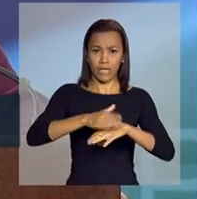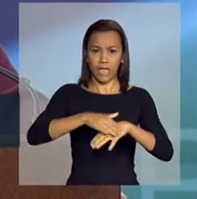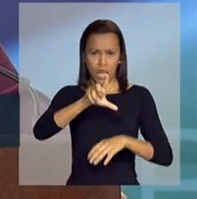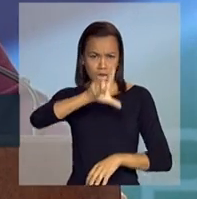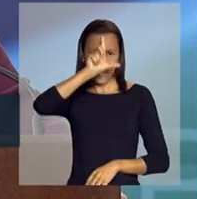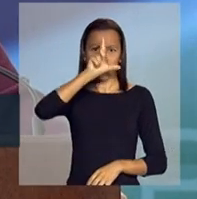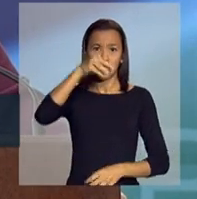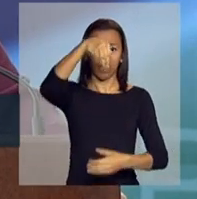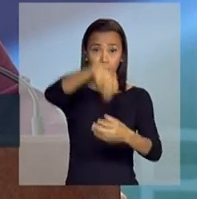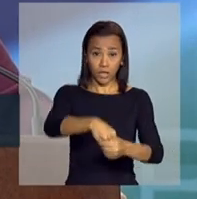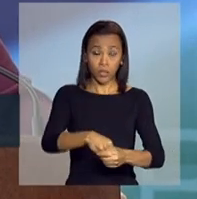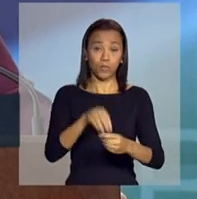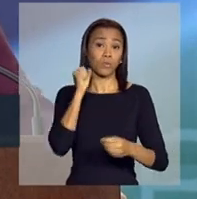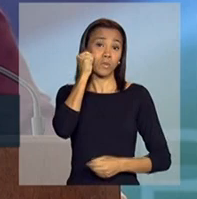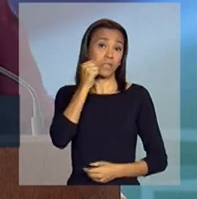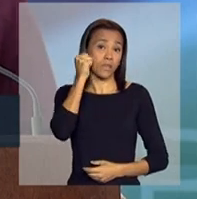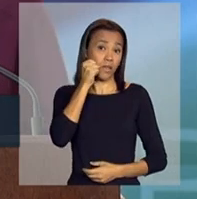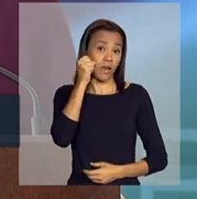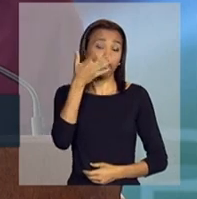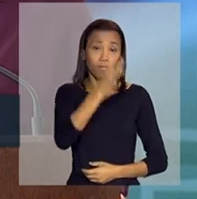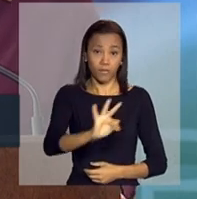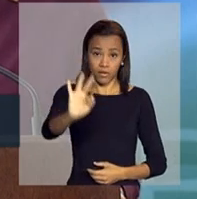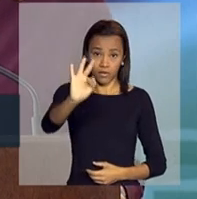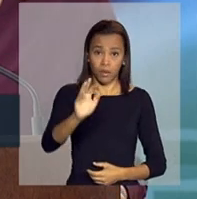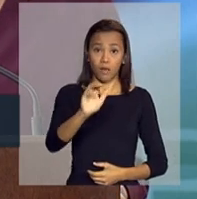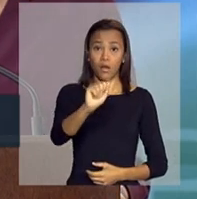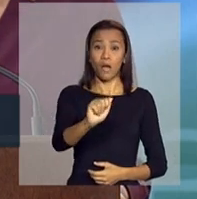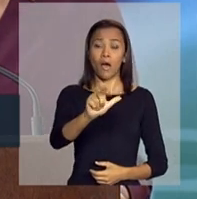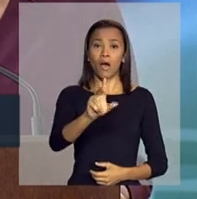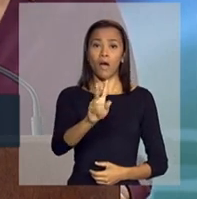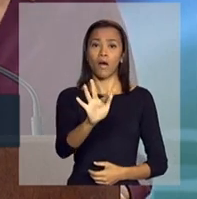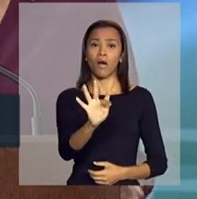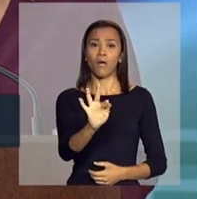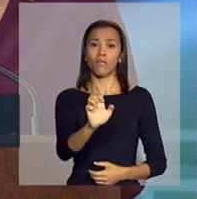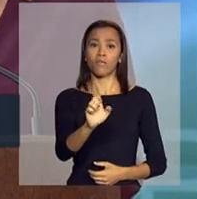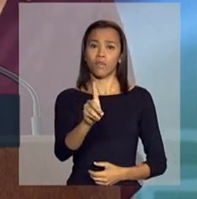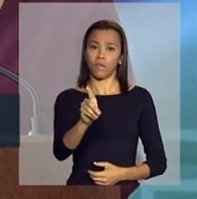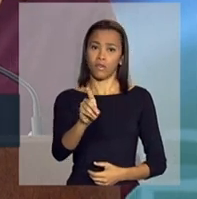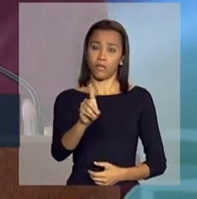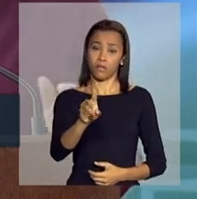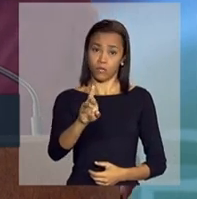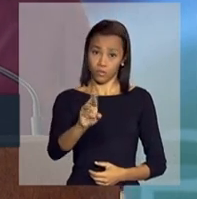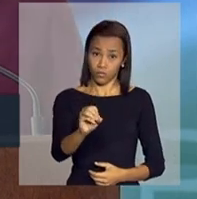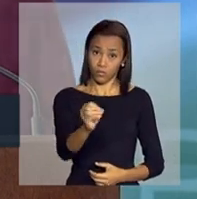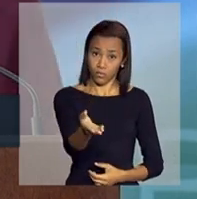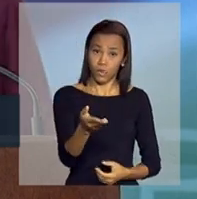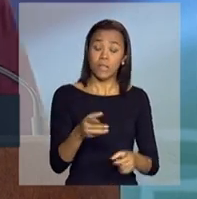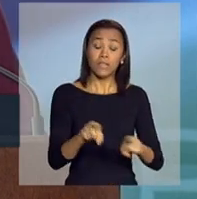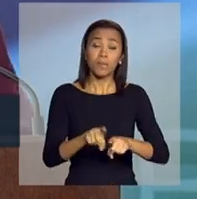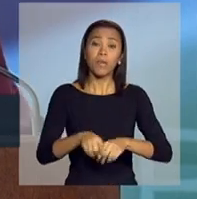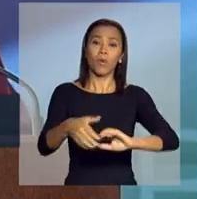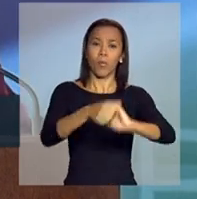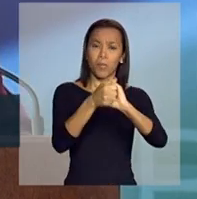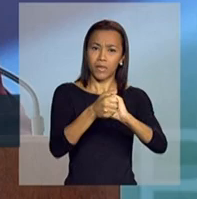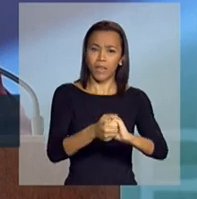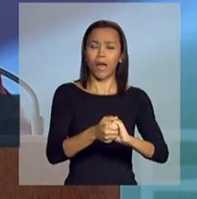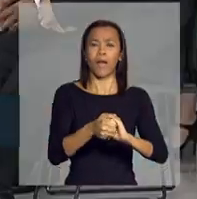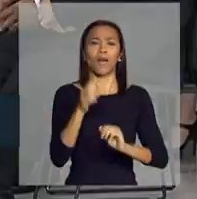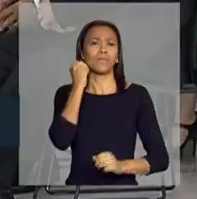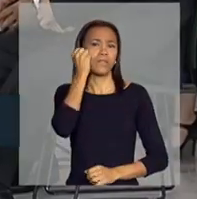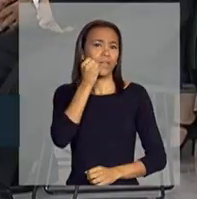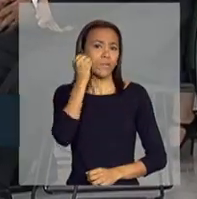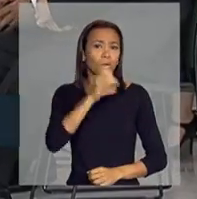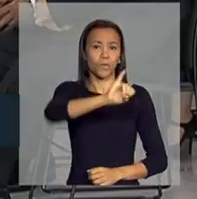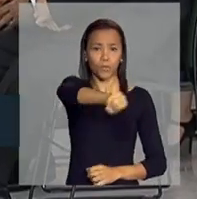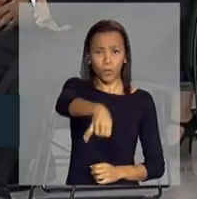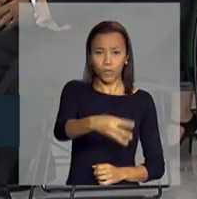Senado Federal, Alfredo Nascimento. Queria cumprimentar os senhores senadores, senador